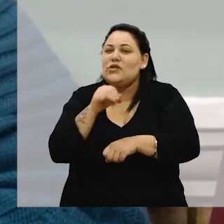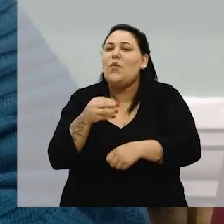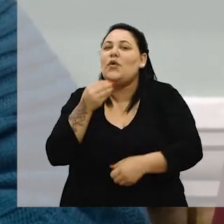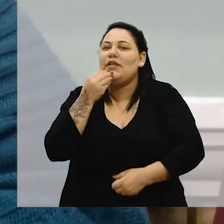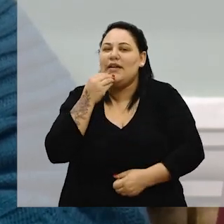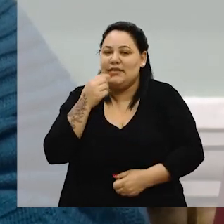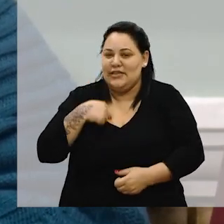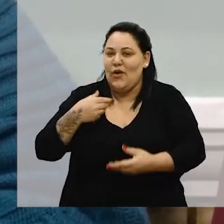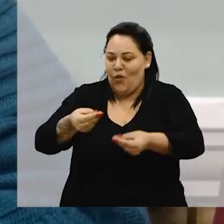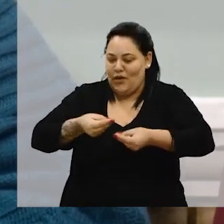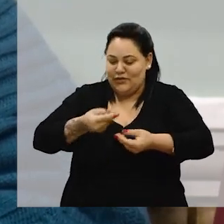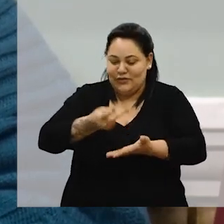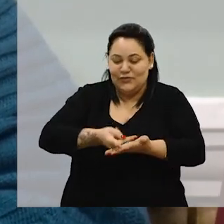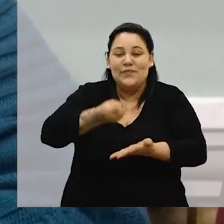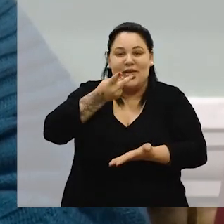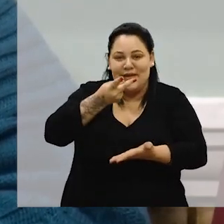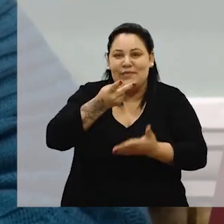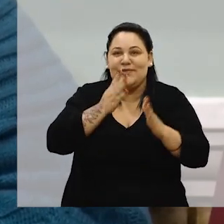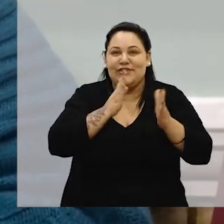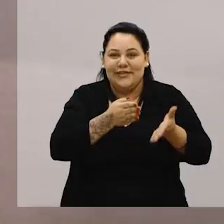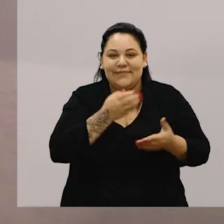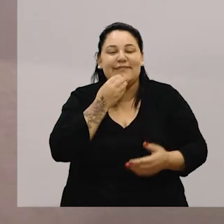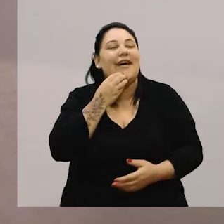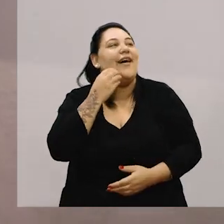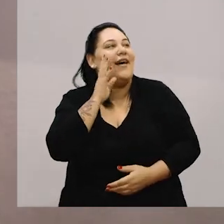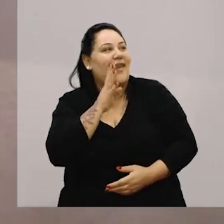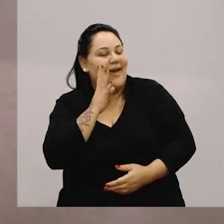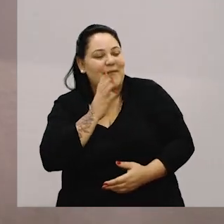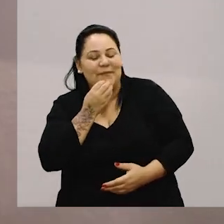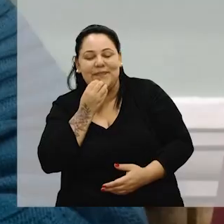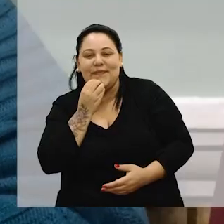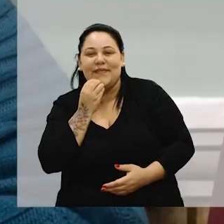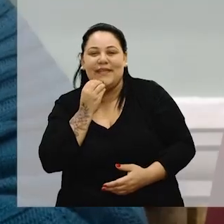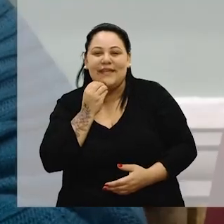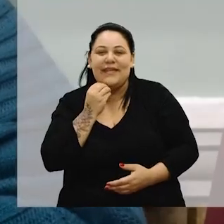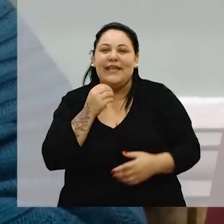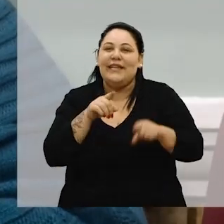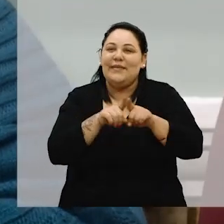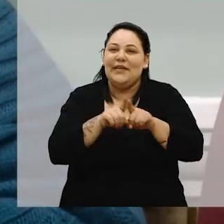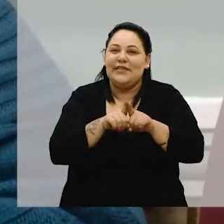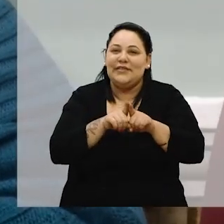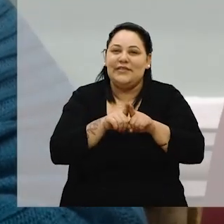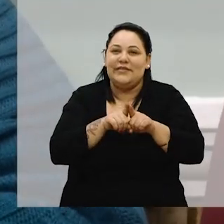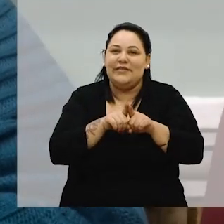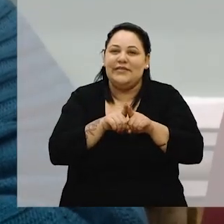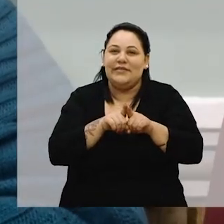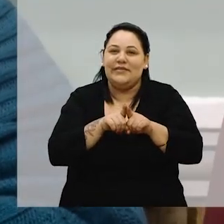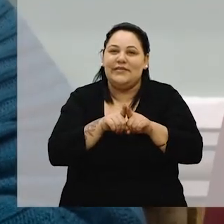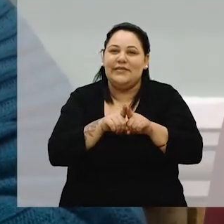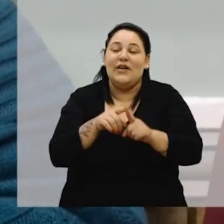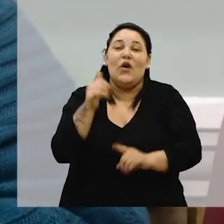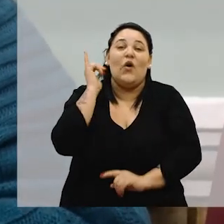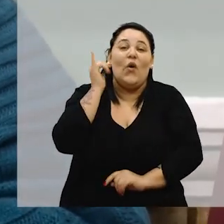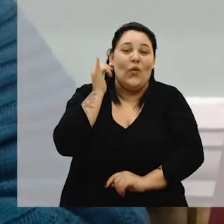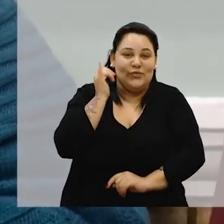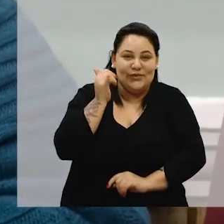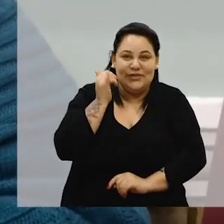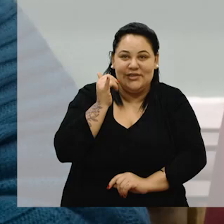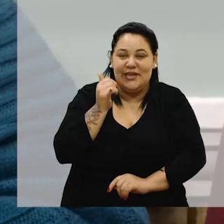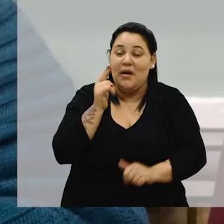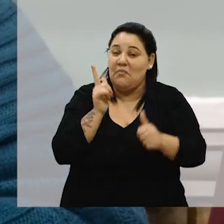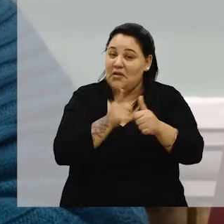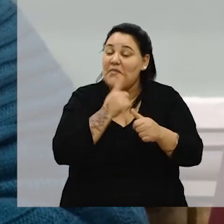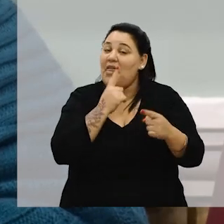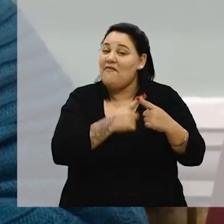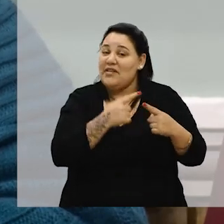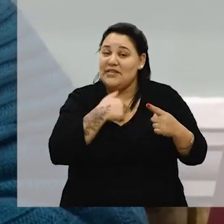3 oportunidades, fui premiado nas 3 oportunidades. Olha que legal. No ramo de contos. Foi a primeira vez que eu